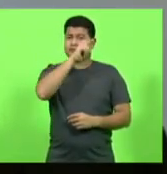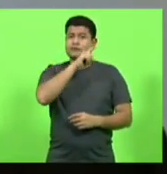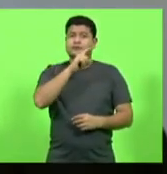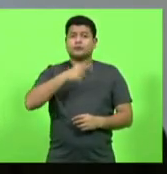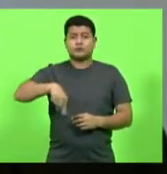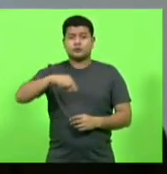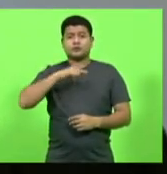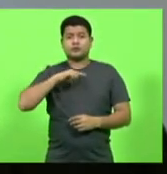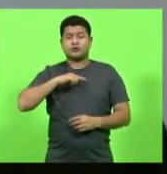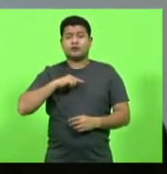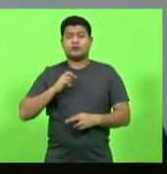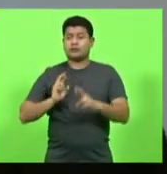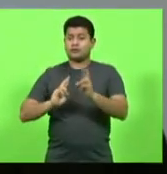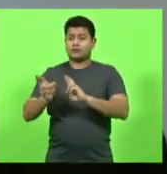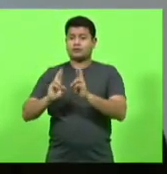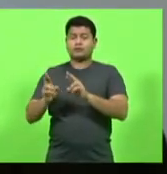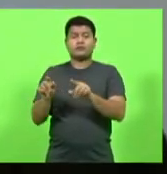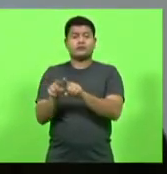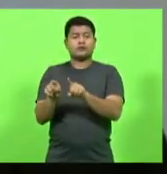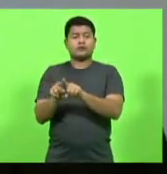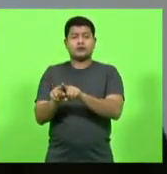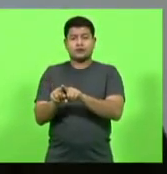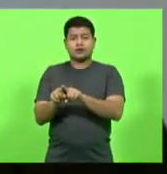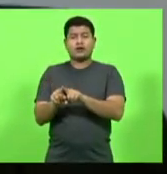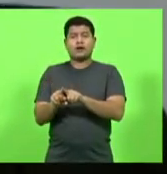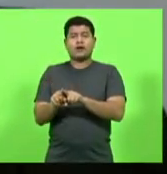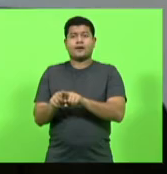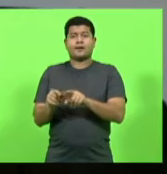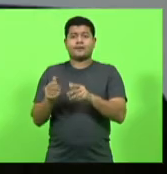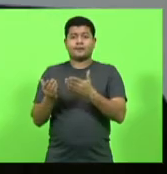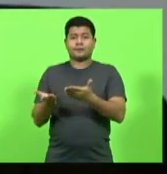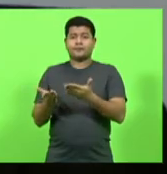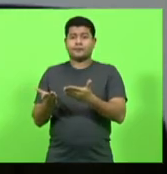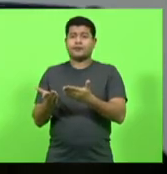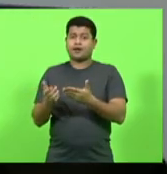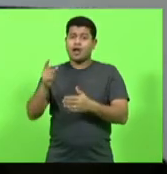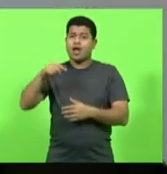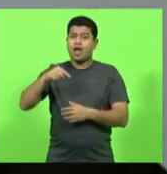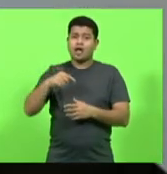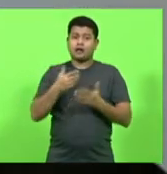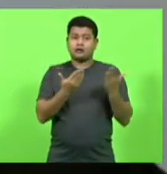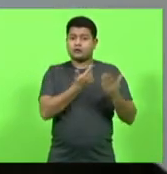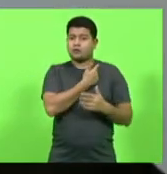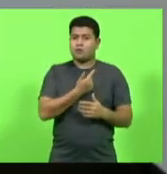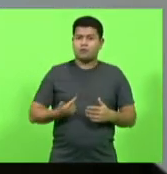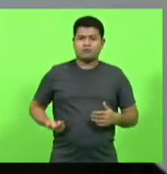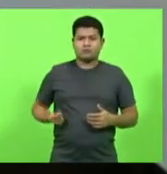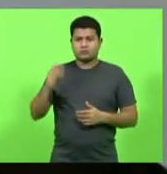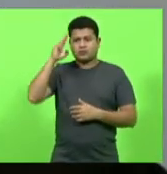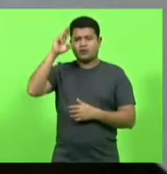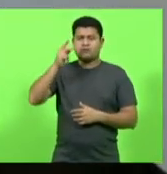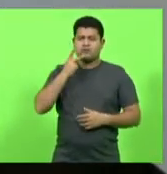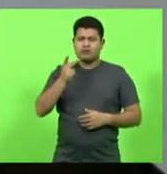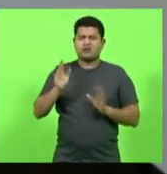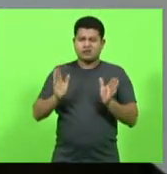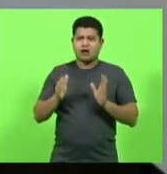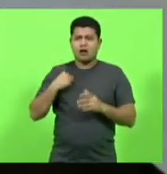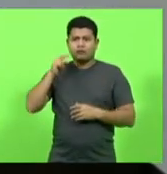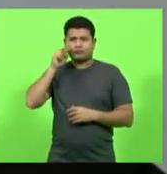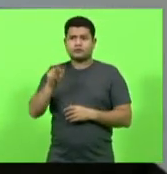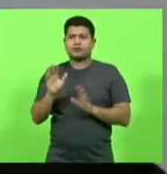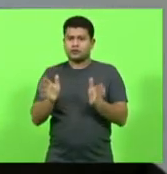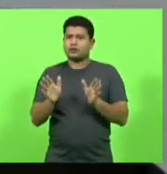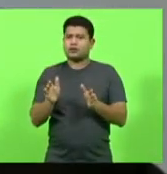uma rodovia que está no radar do governador, ele disse sempre que está no radar dele, mas que a gente possa